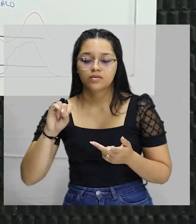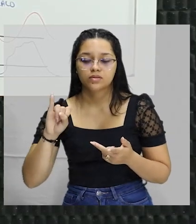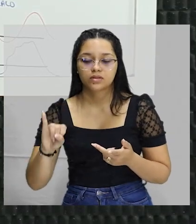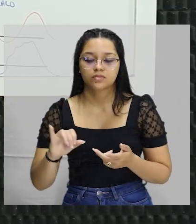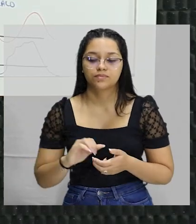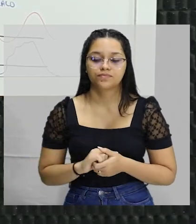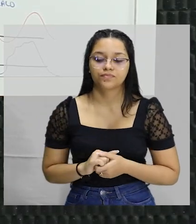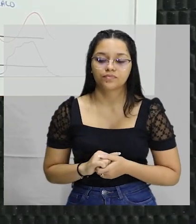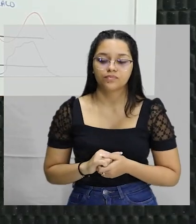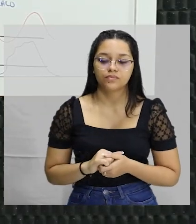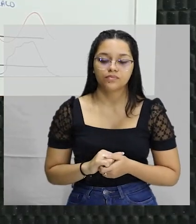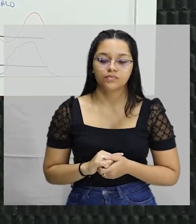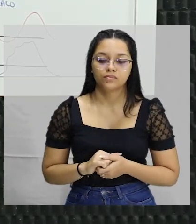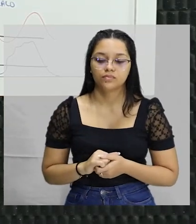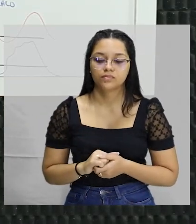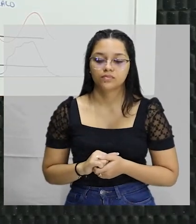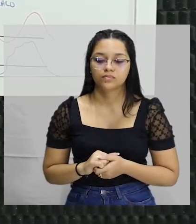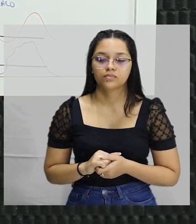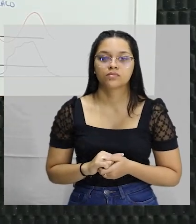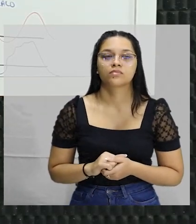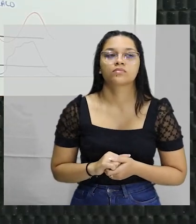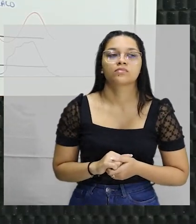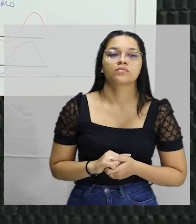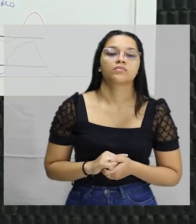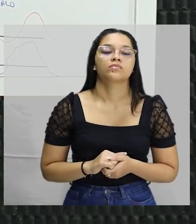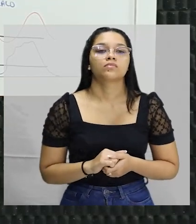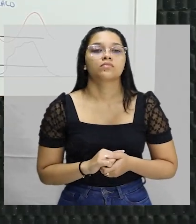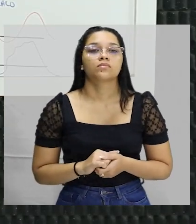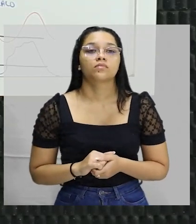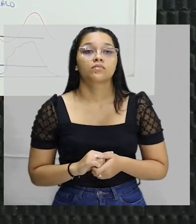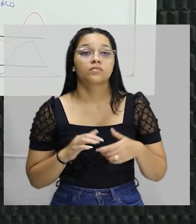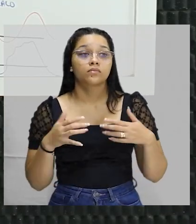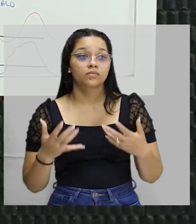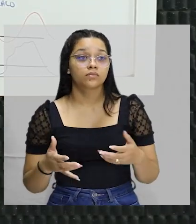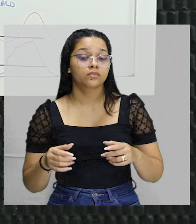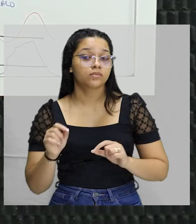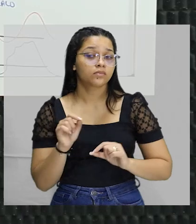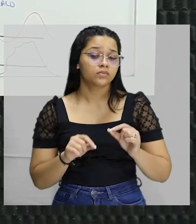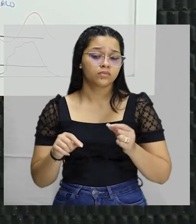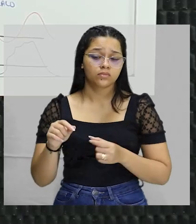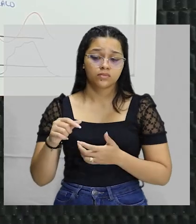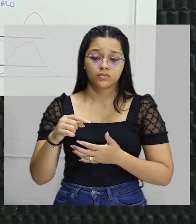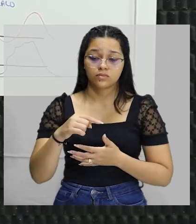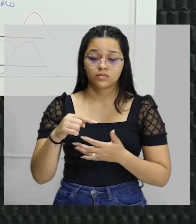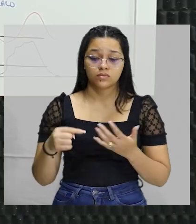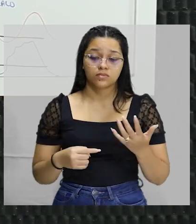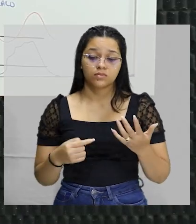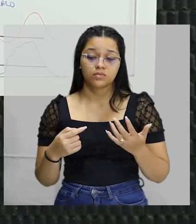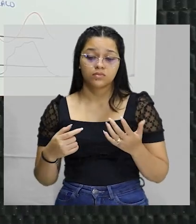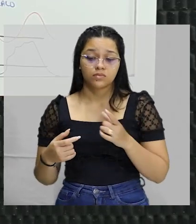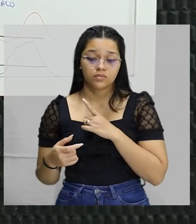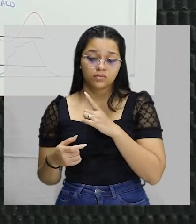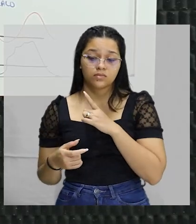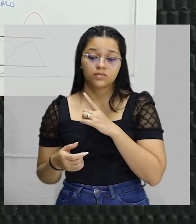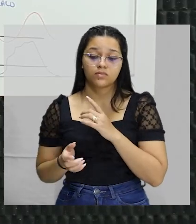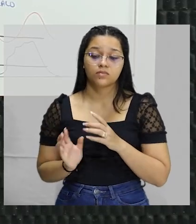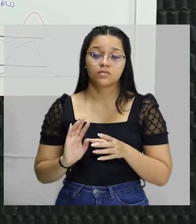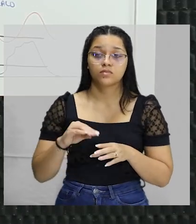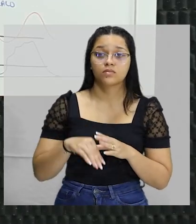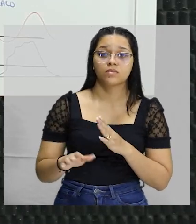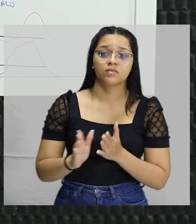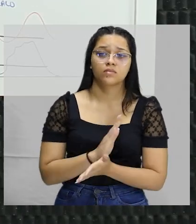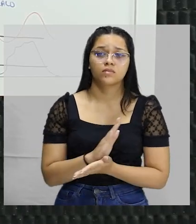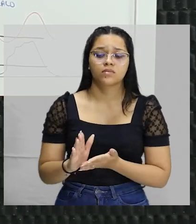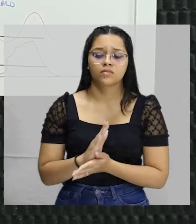lá, tá certo? O lá e o si, né? Para finalizar, certo? Então essas são as notas, né? As escalas musicais. Dentre elas nós temos